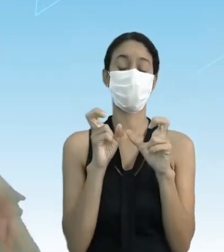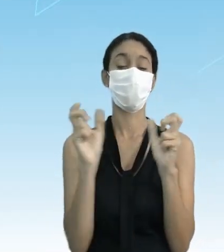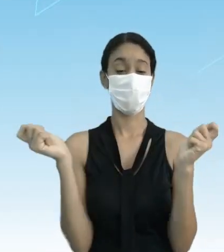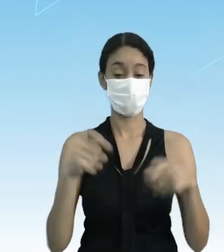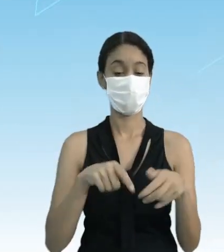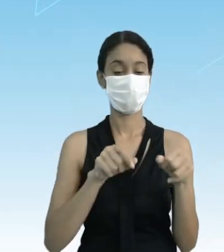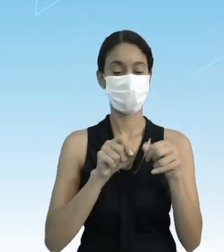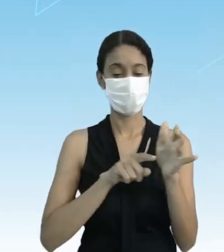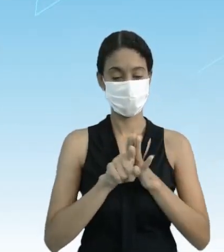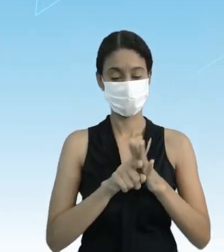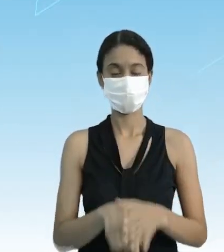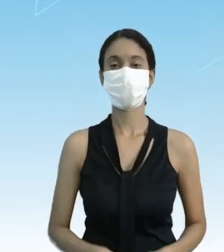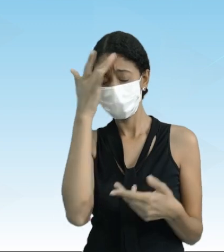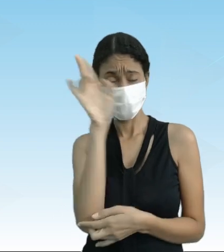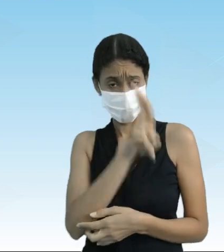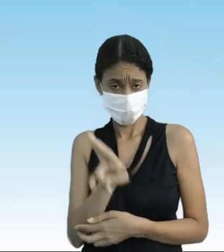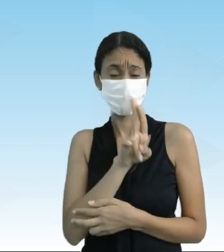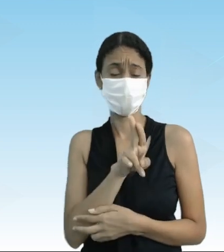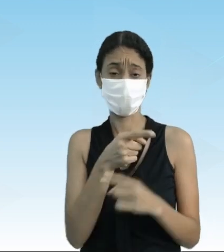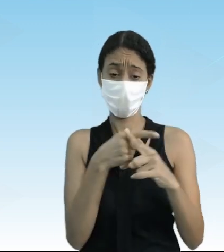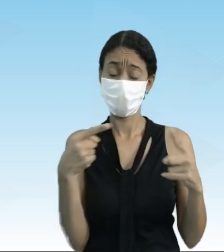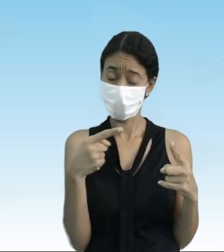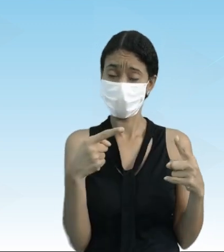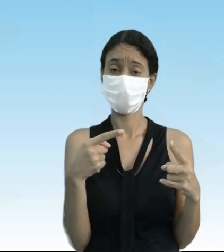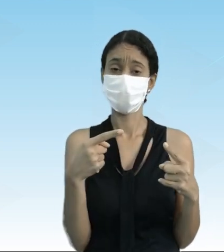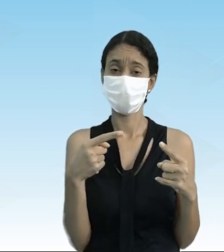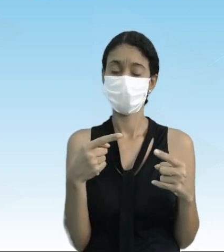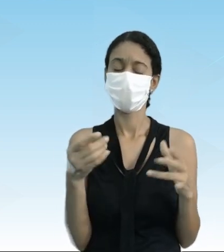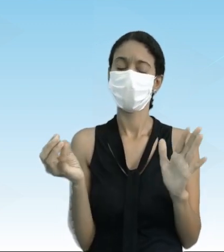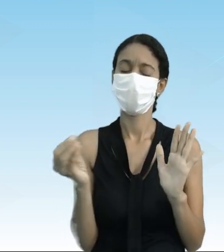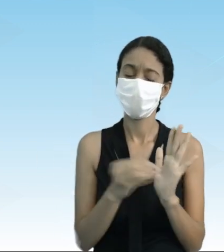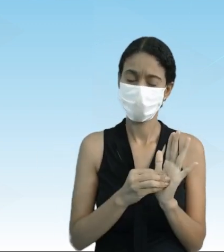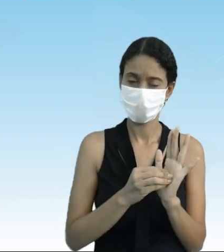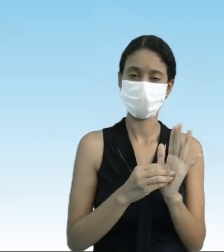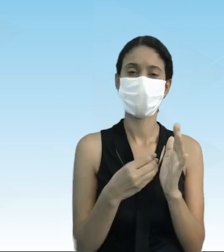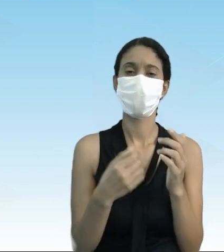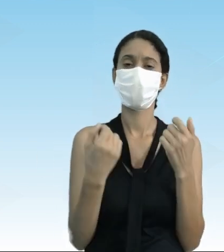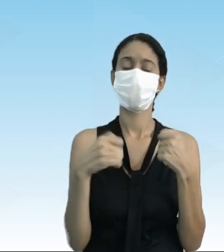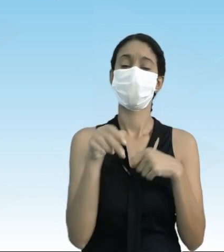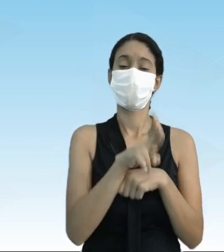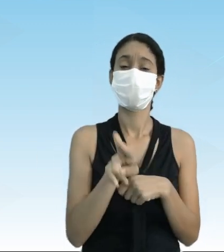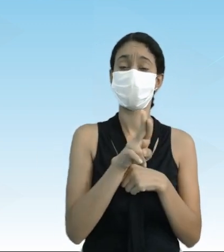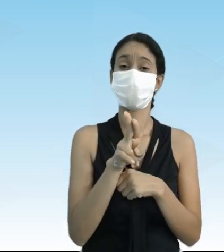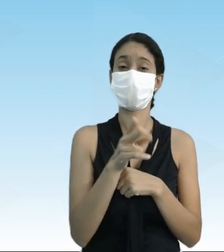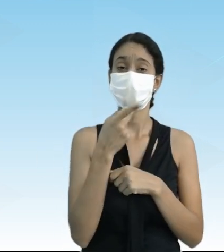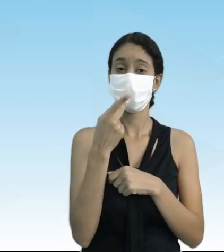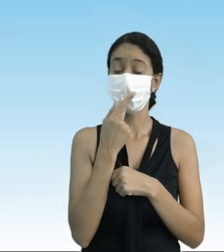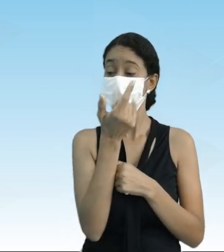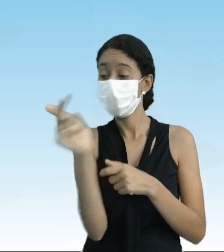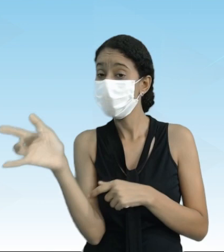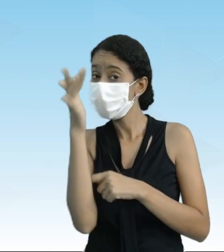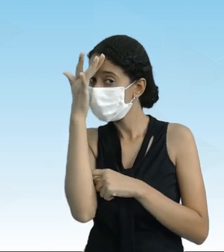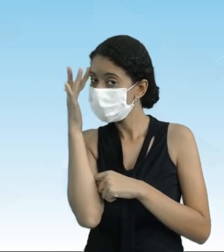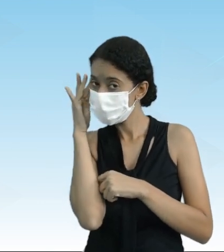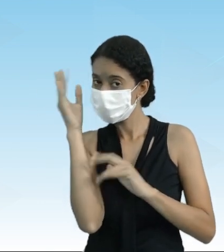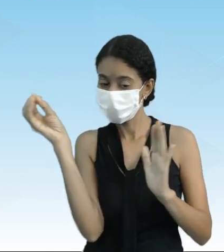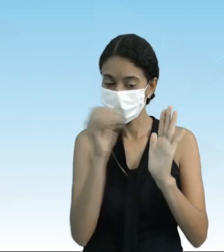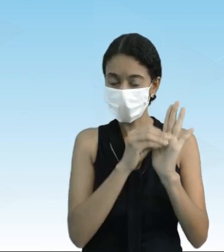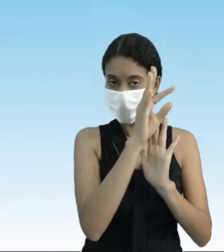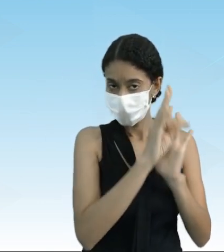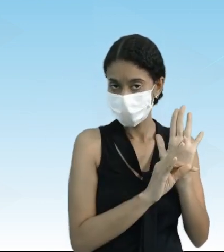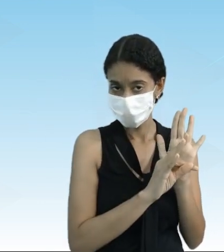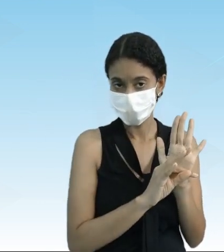possa pesquisar, ou então o professor determinar um determinado ponto para ser estudado. Então, nesse